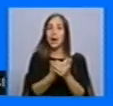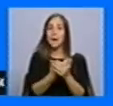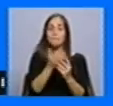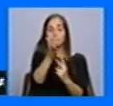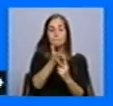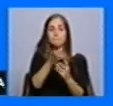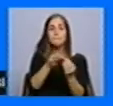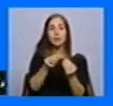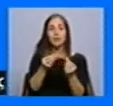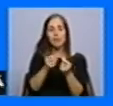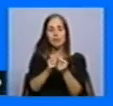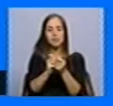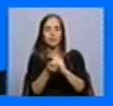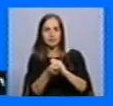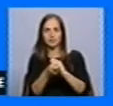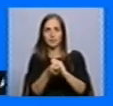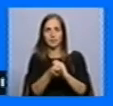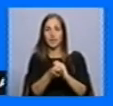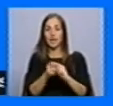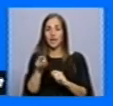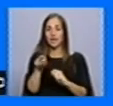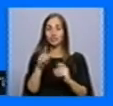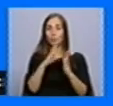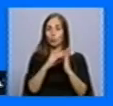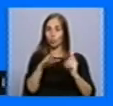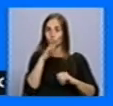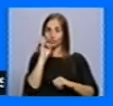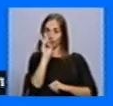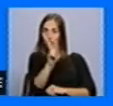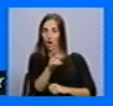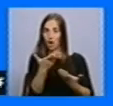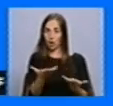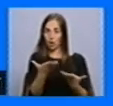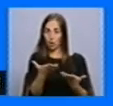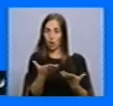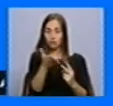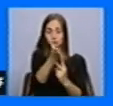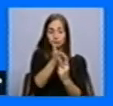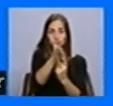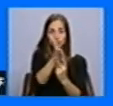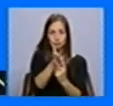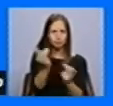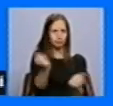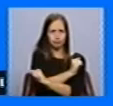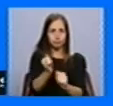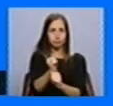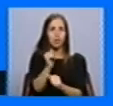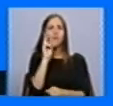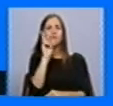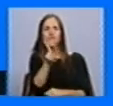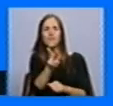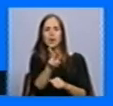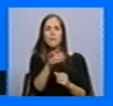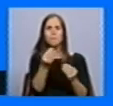ejetado. E o que diz este modelo, que é isto que nós estamos a ver, é que quando se dá a explosão, nós encontramos muita matéria